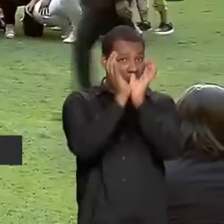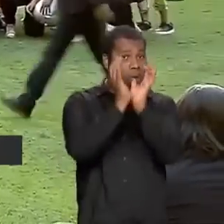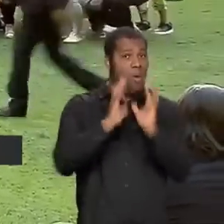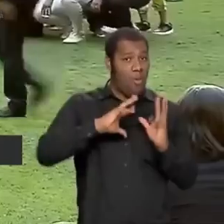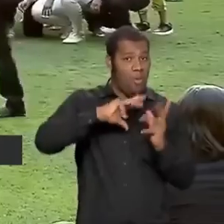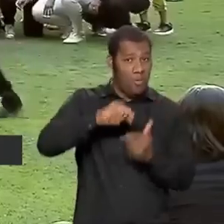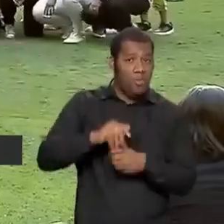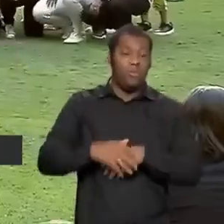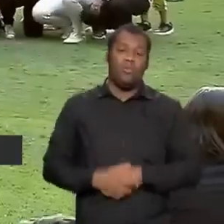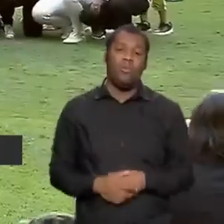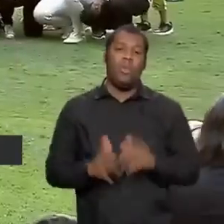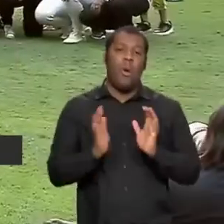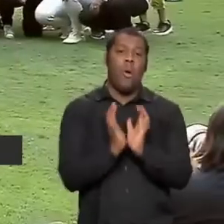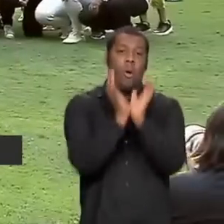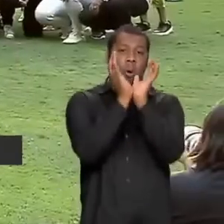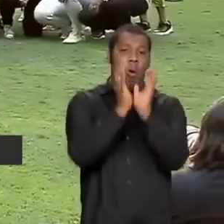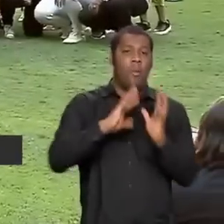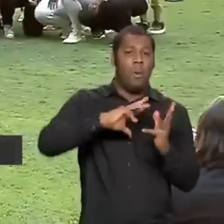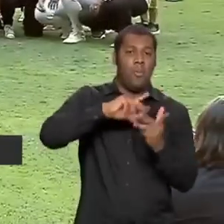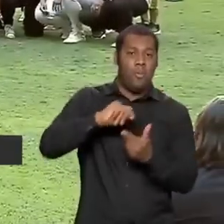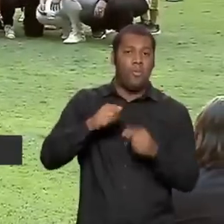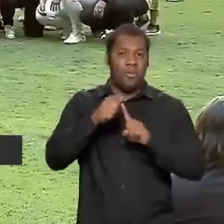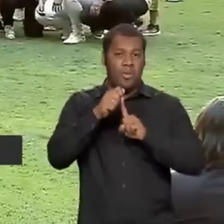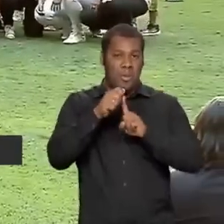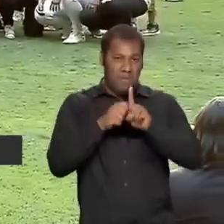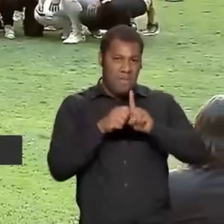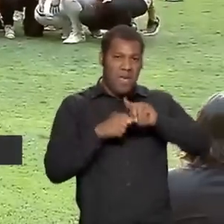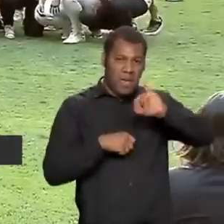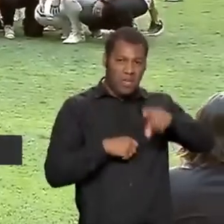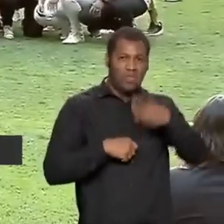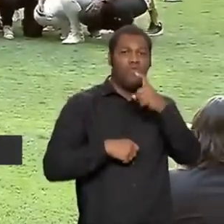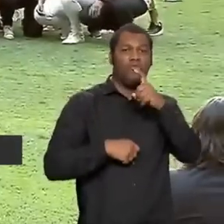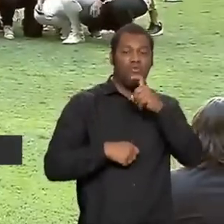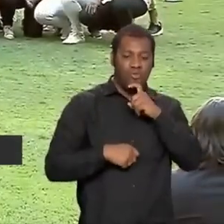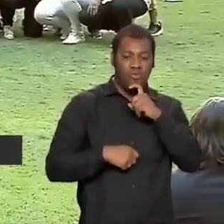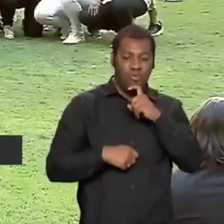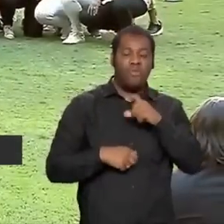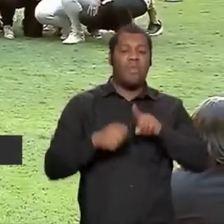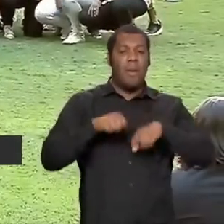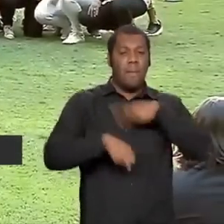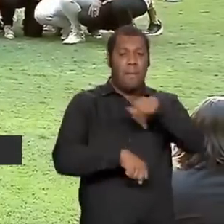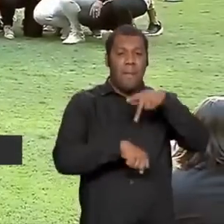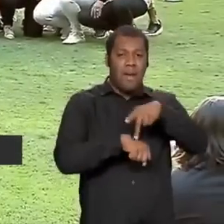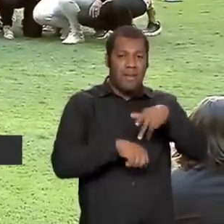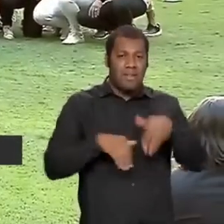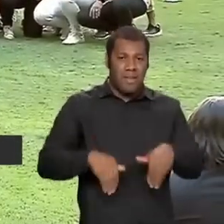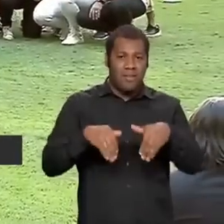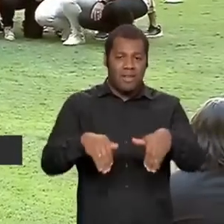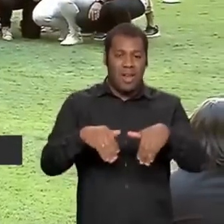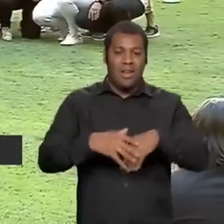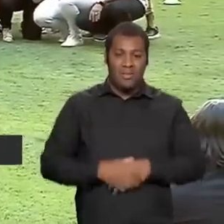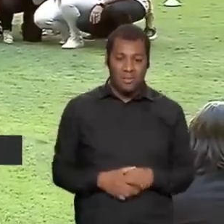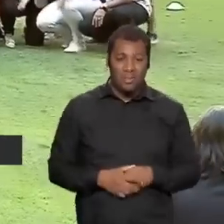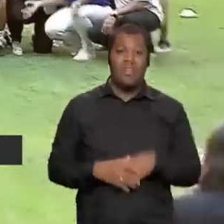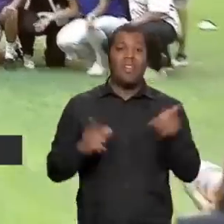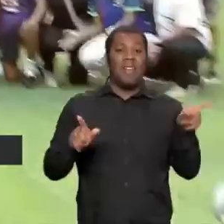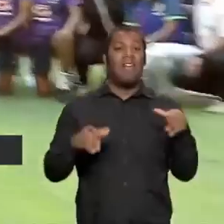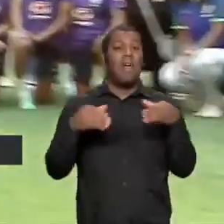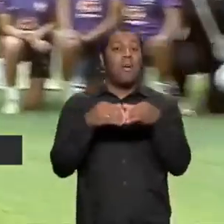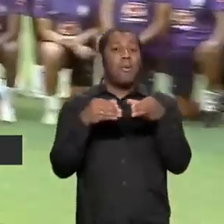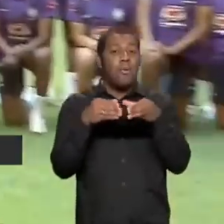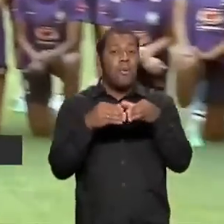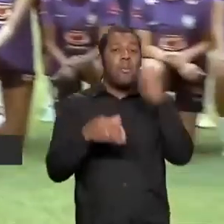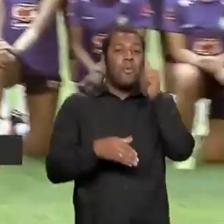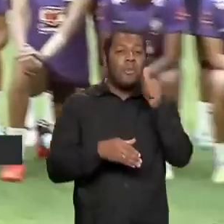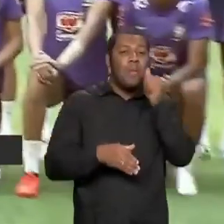vai se realizar em julho, na Austrália. Você confere aí, eles estão se preparando para tirar uma foto com a